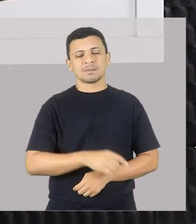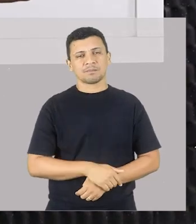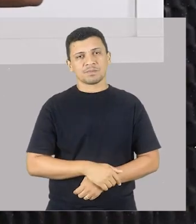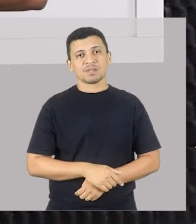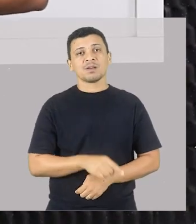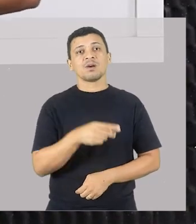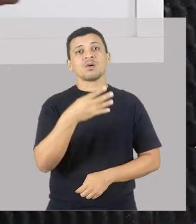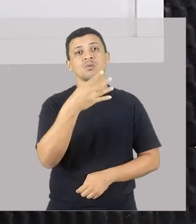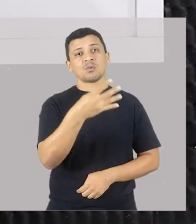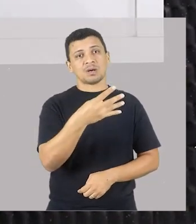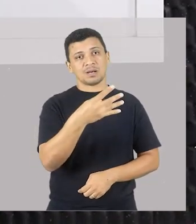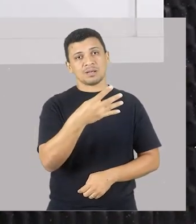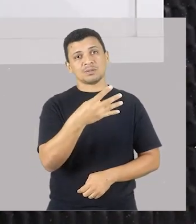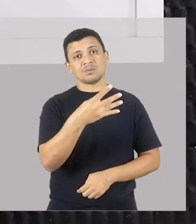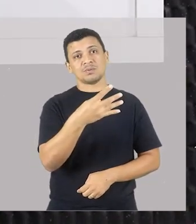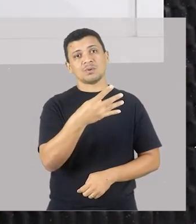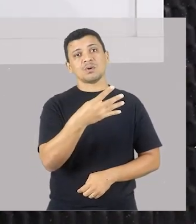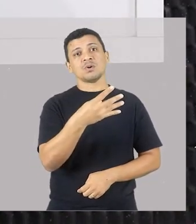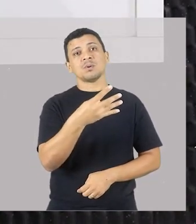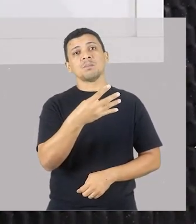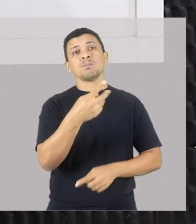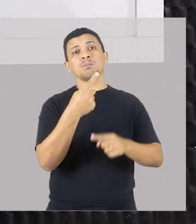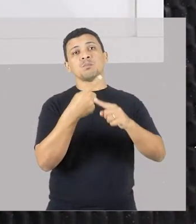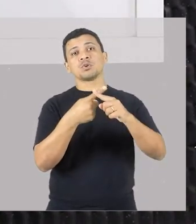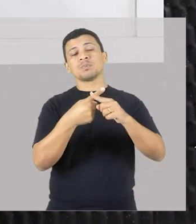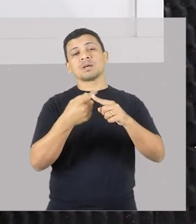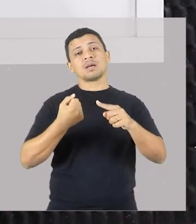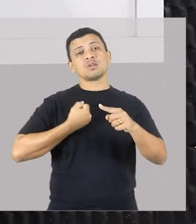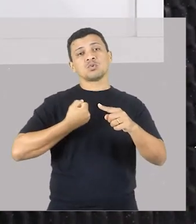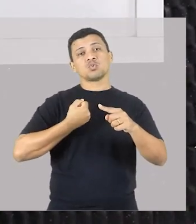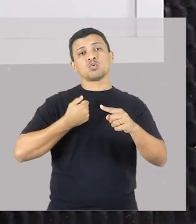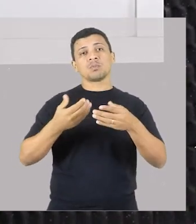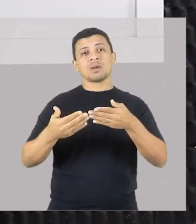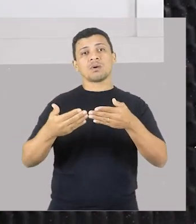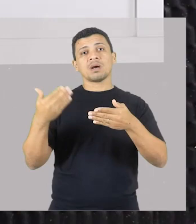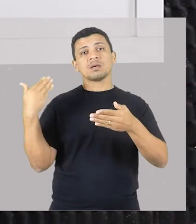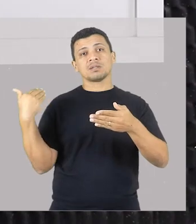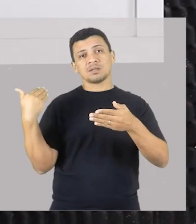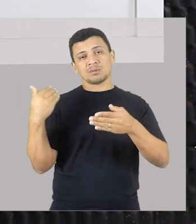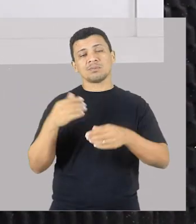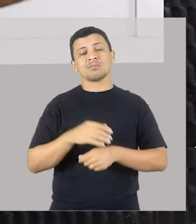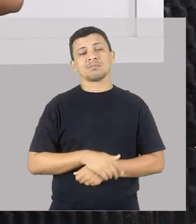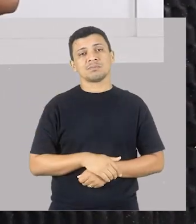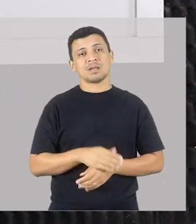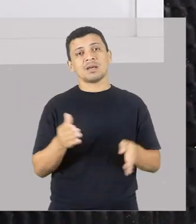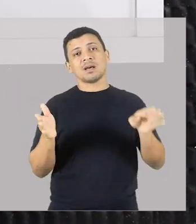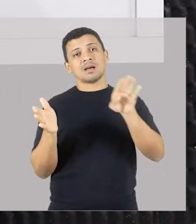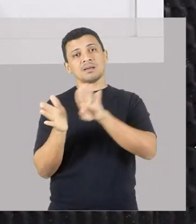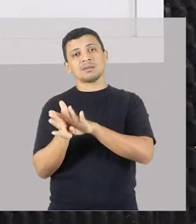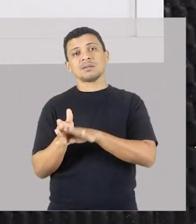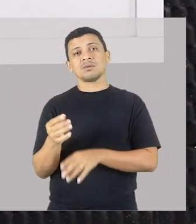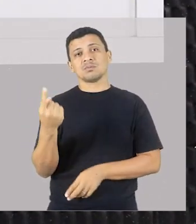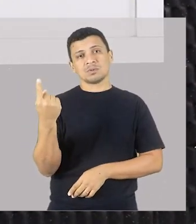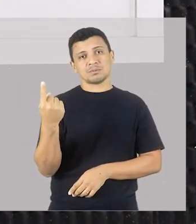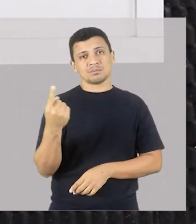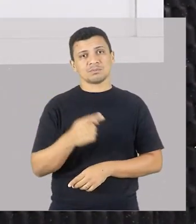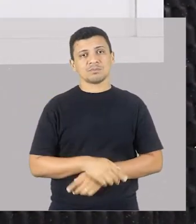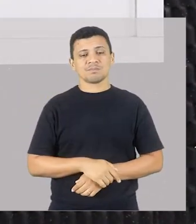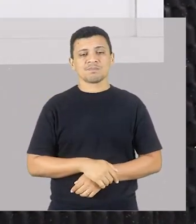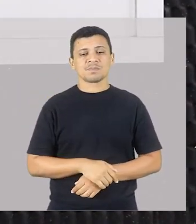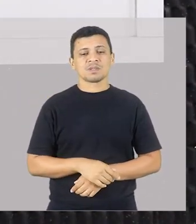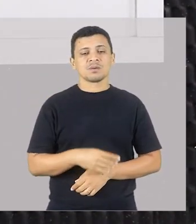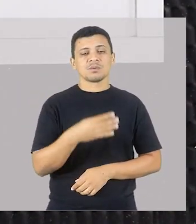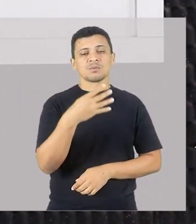ser multiplicado por todos os seus anteriores, tirando uma unidade, né, até chegar no número 1. Tá? Então aqui vai ser